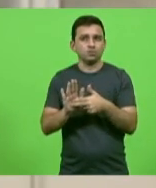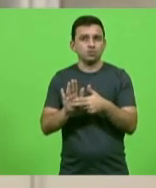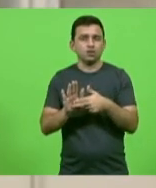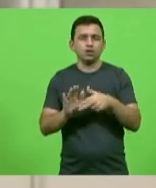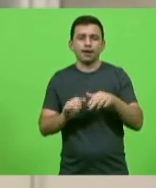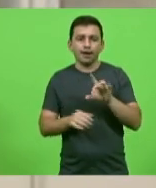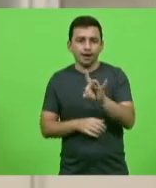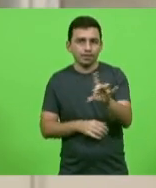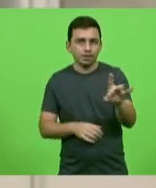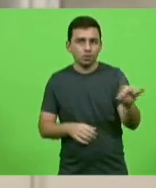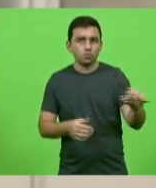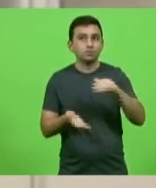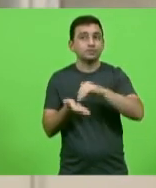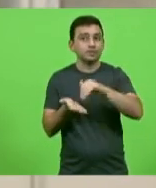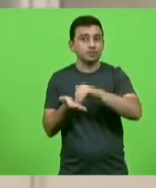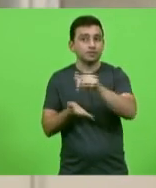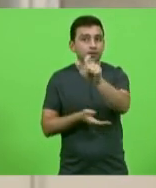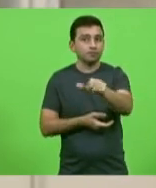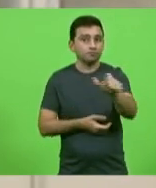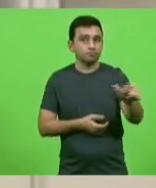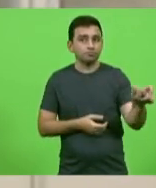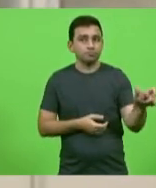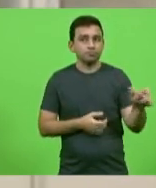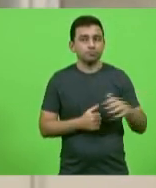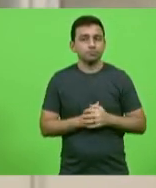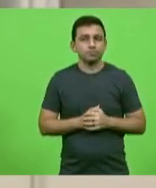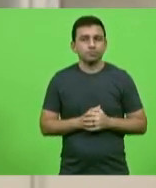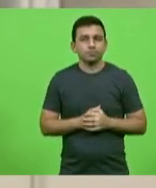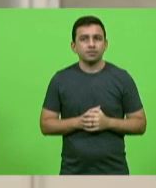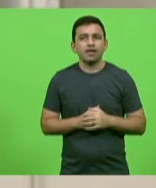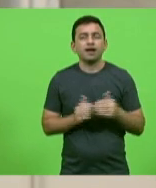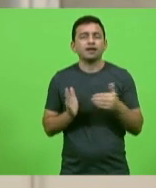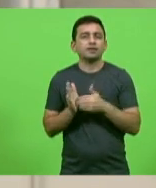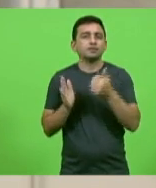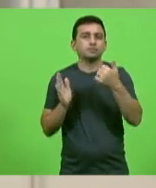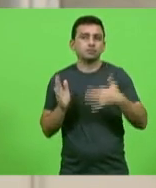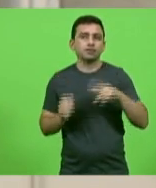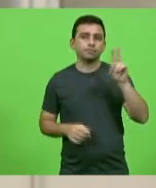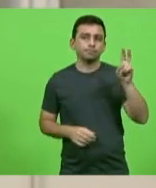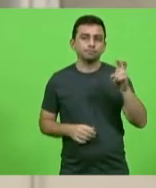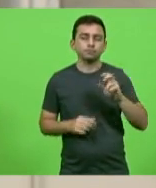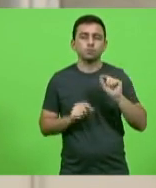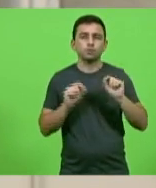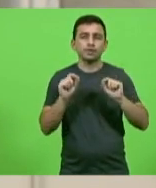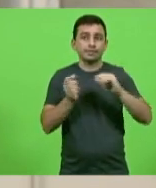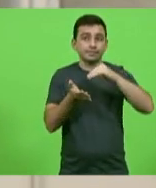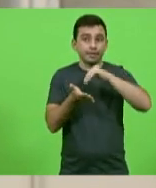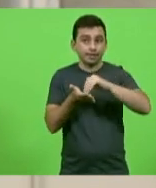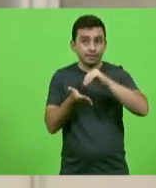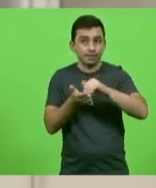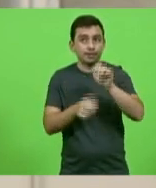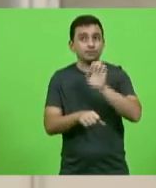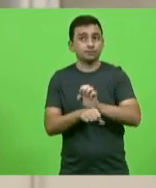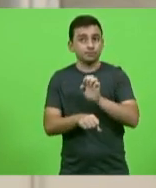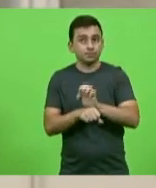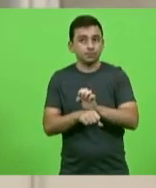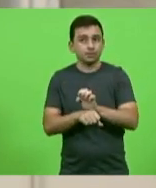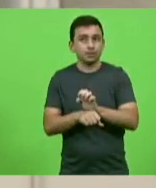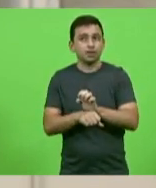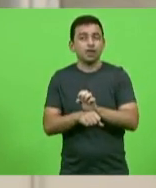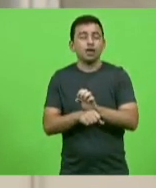incumbidos das secretarias temáticas ao dispor que "os secretários de estado